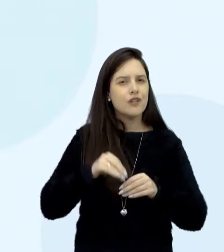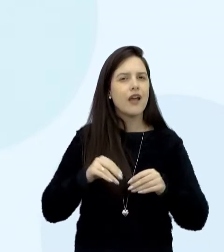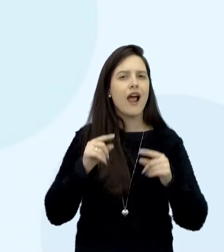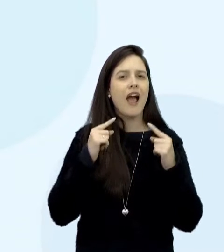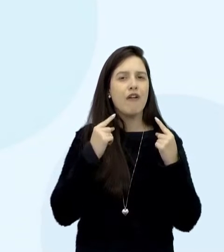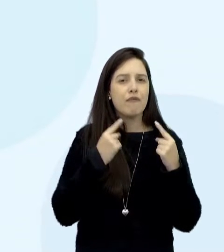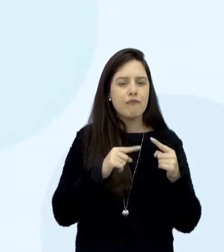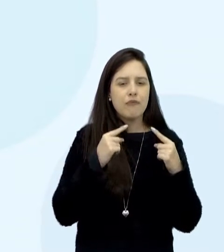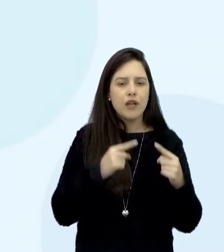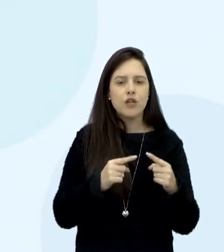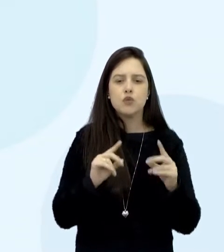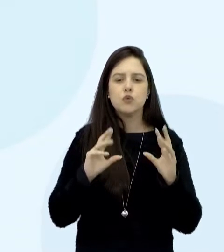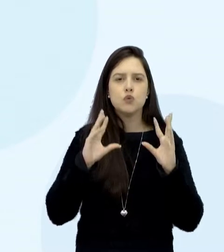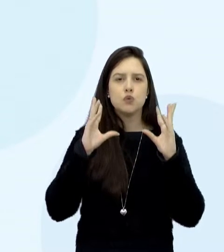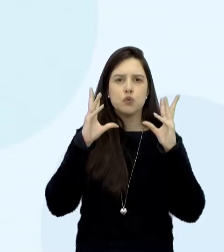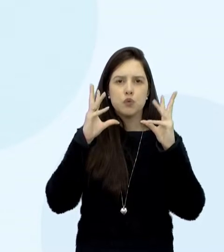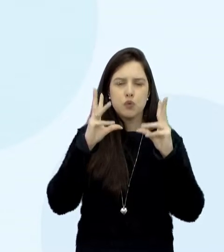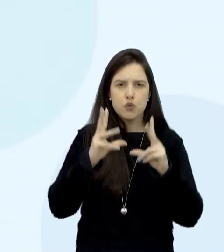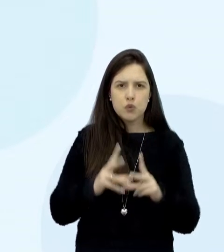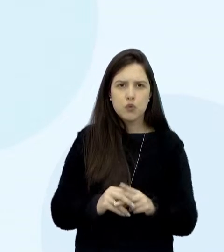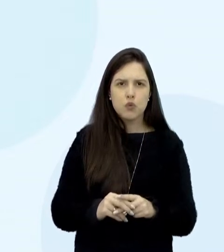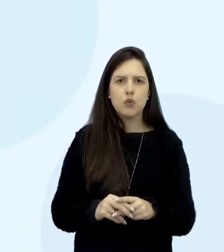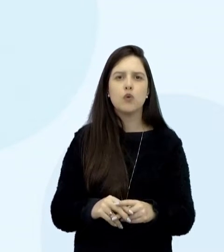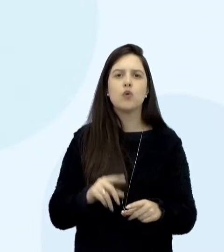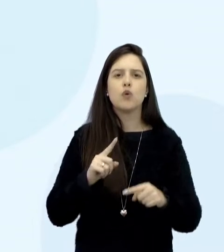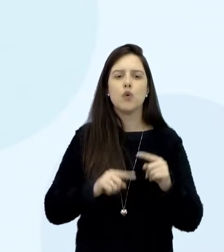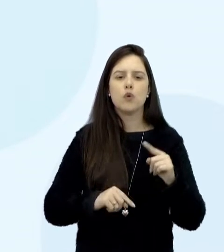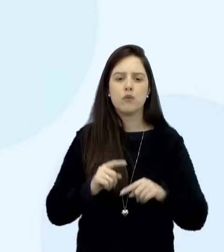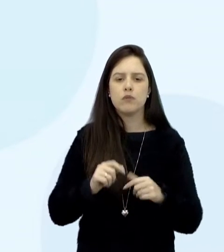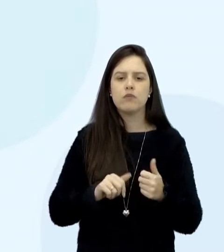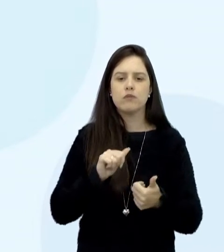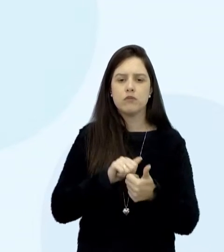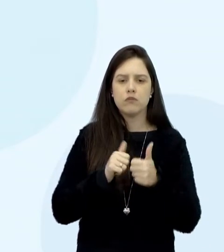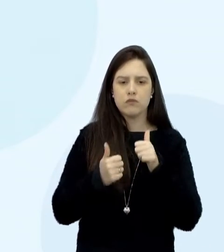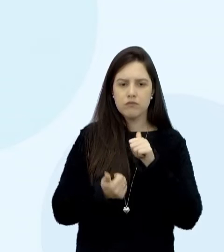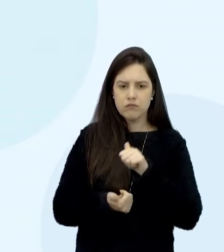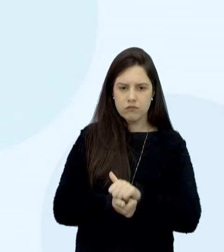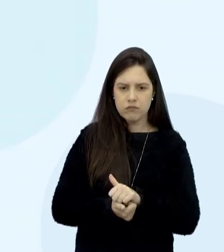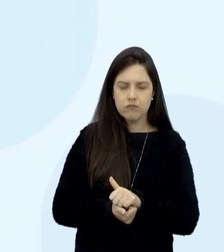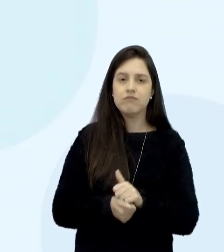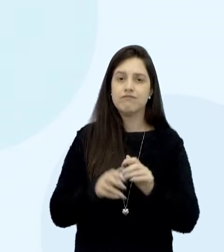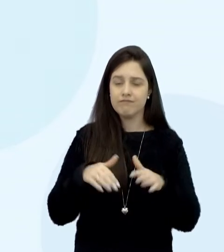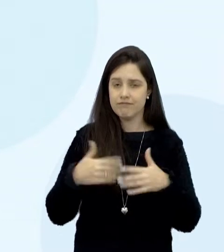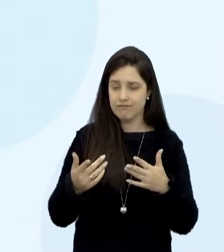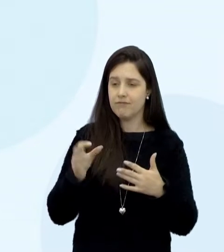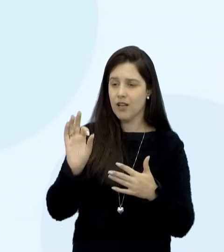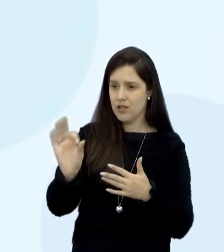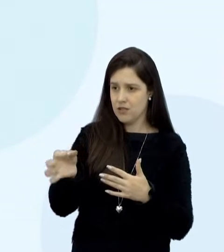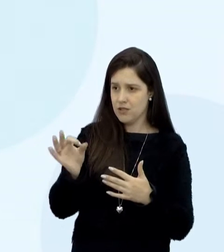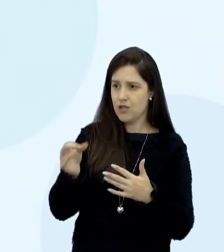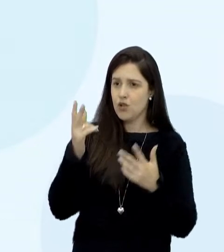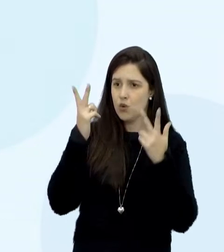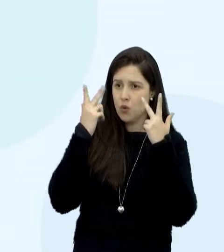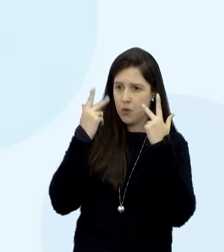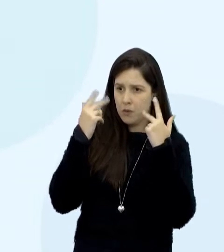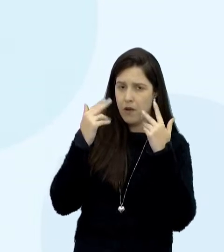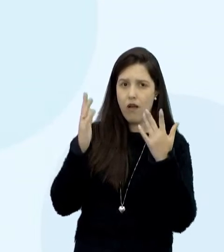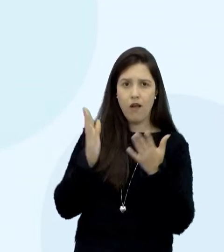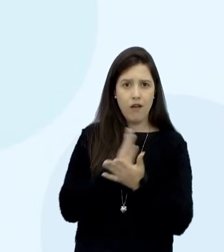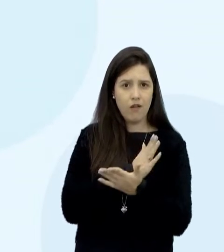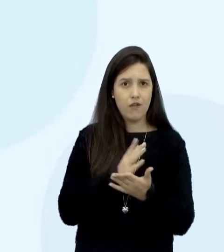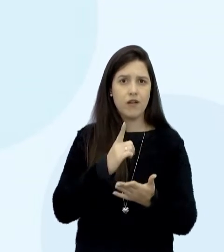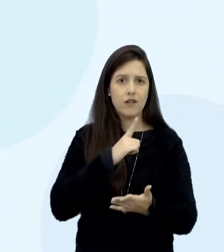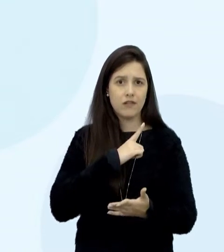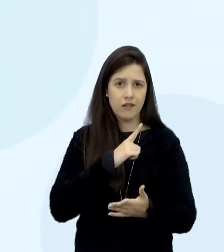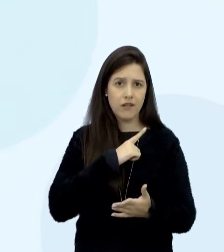aqui lucros, né, para a economia, porque está vinculado ao Ministério do Turismo. É isso aí. Normalmente, países onde você tem